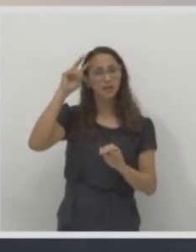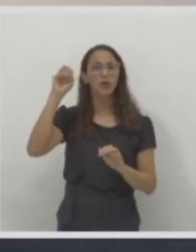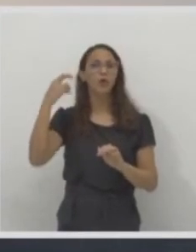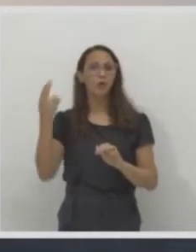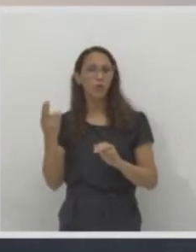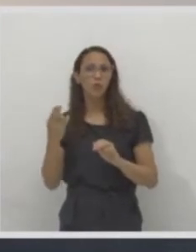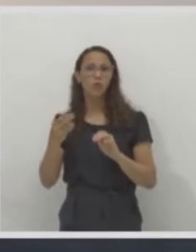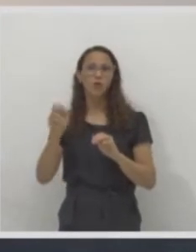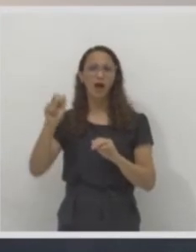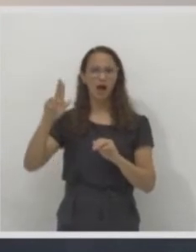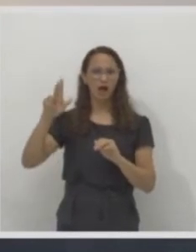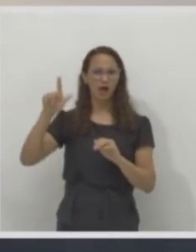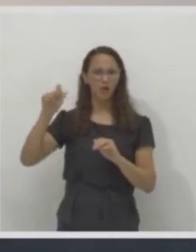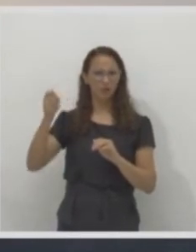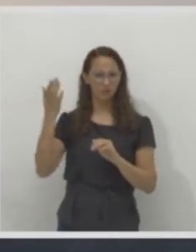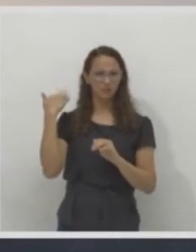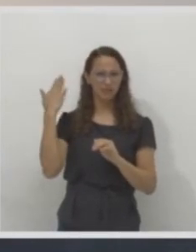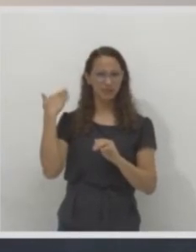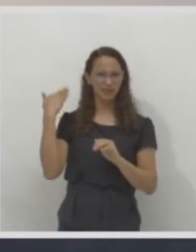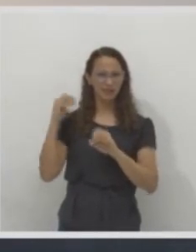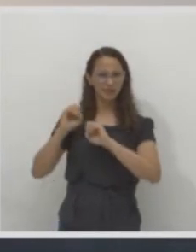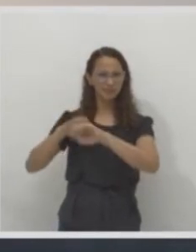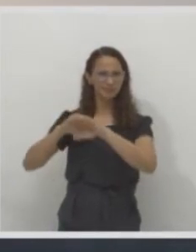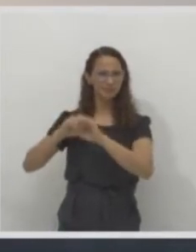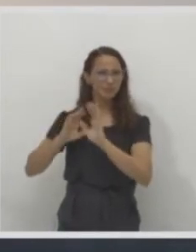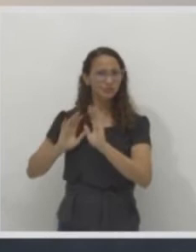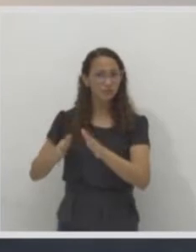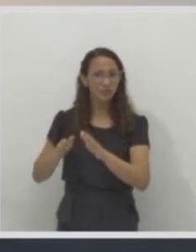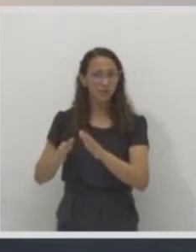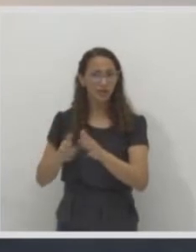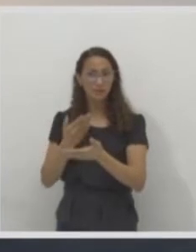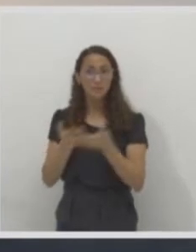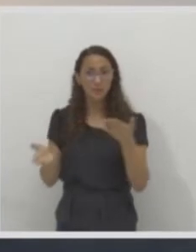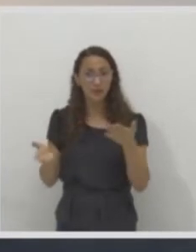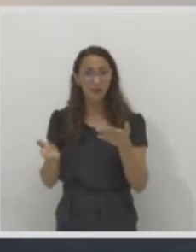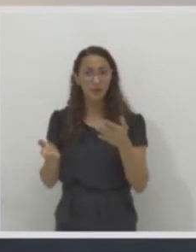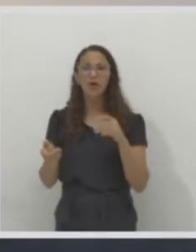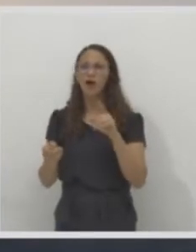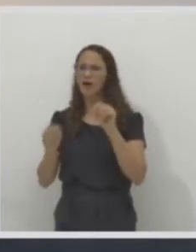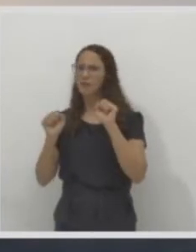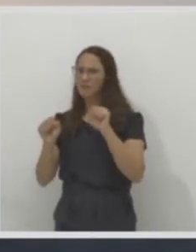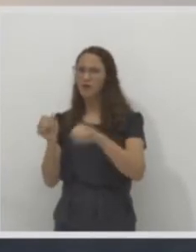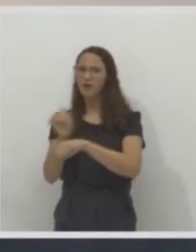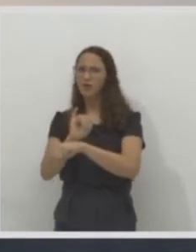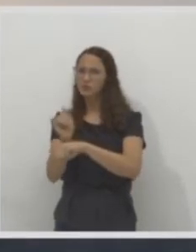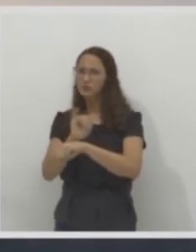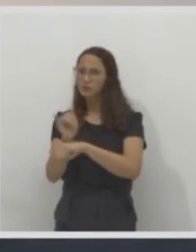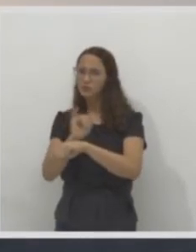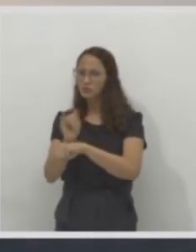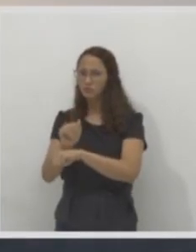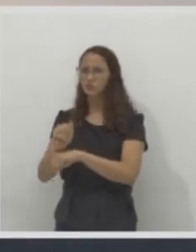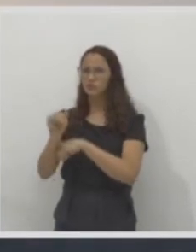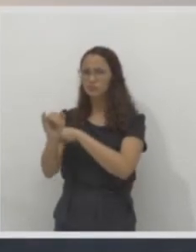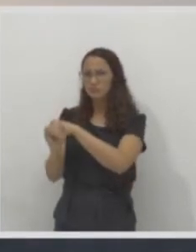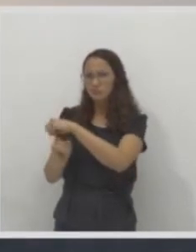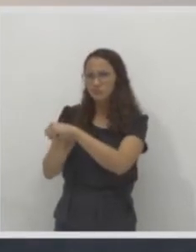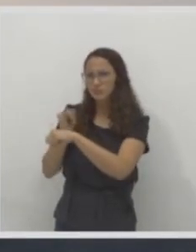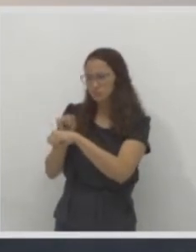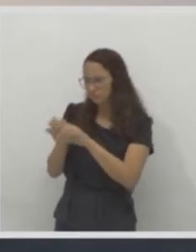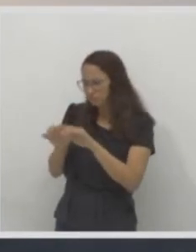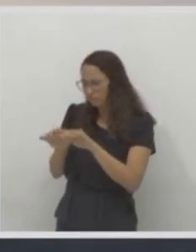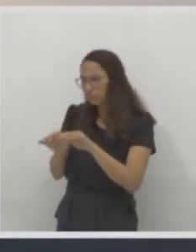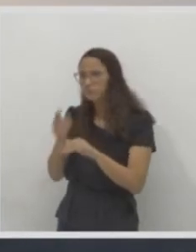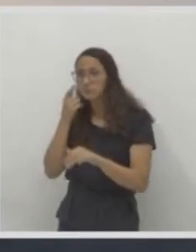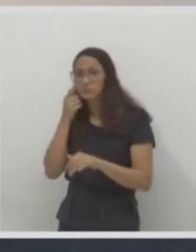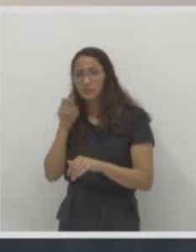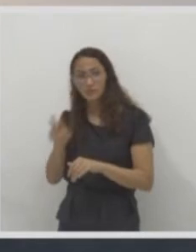anterior. Busquem lá no YouTube quem não pôde assistir na TV. Pois lá eu falo sobre ângulo